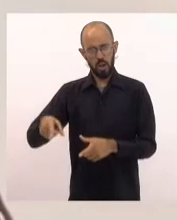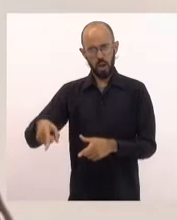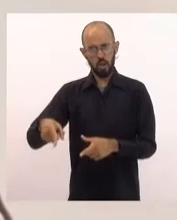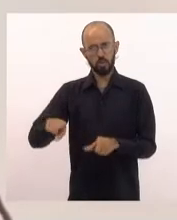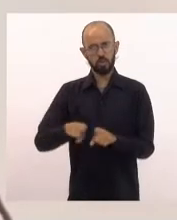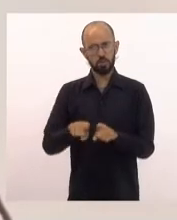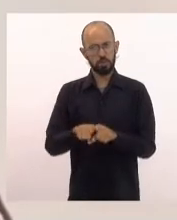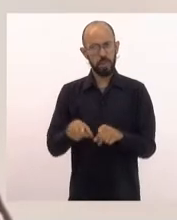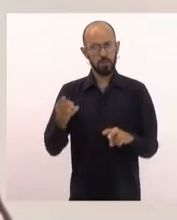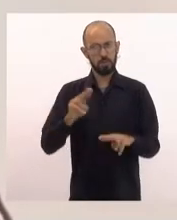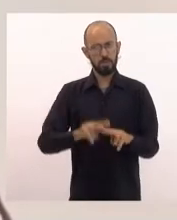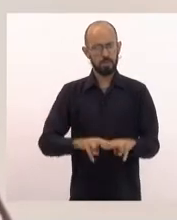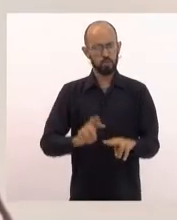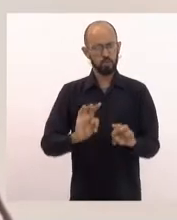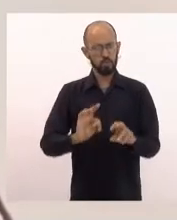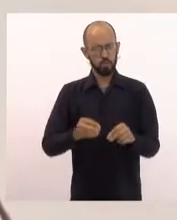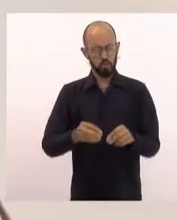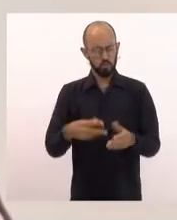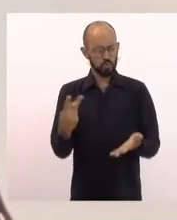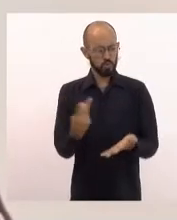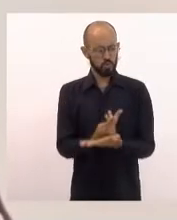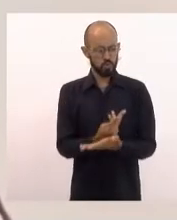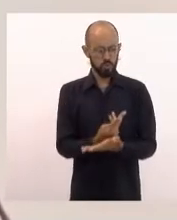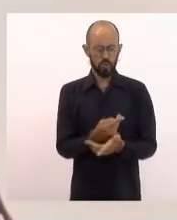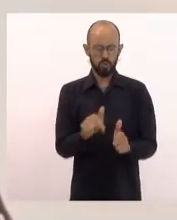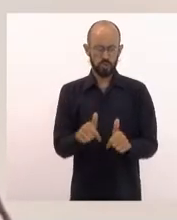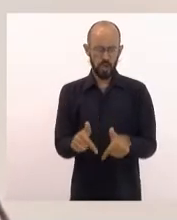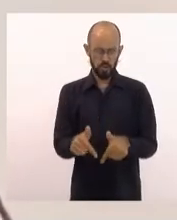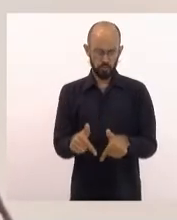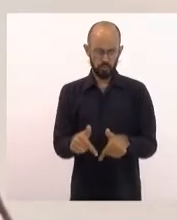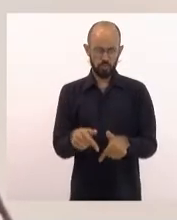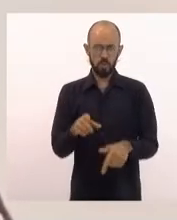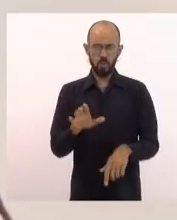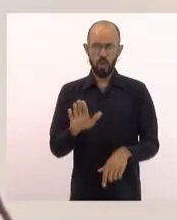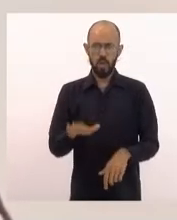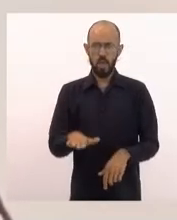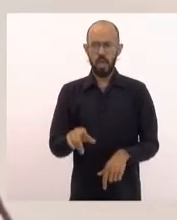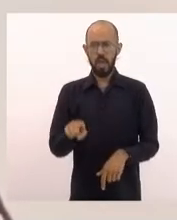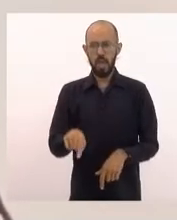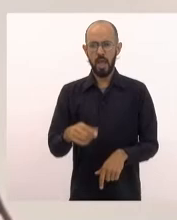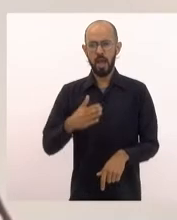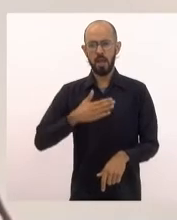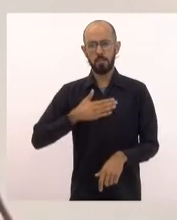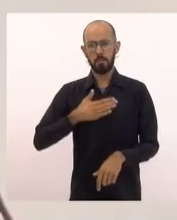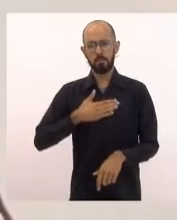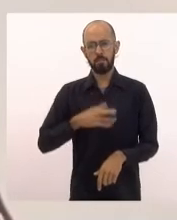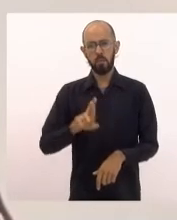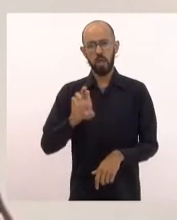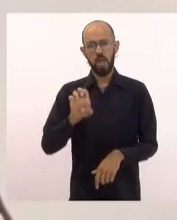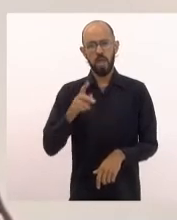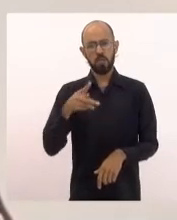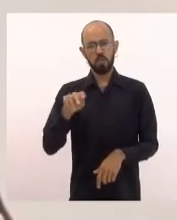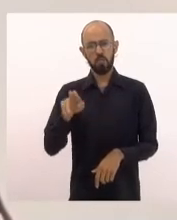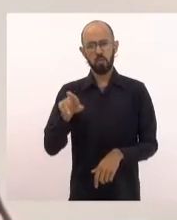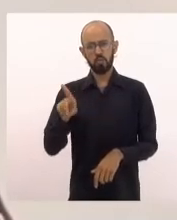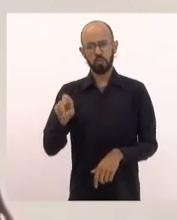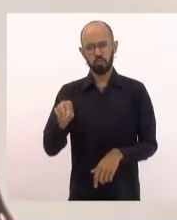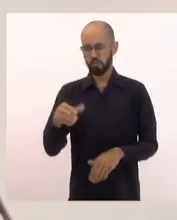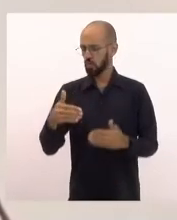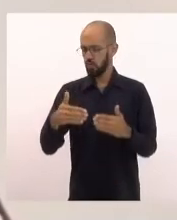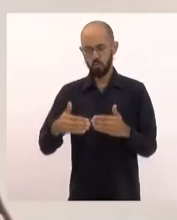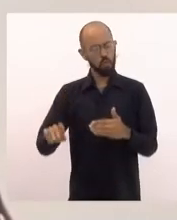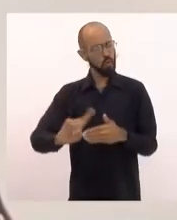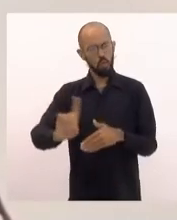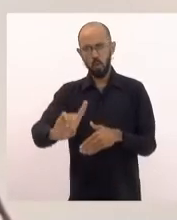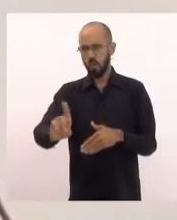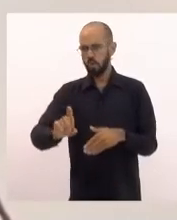que cometeram esse ato. E fica aqui o nosso ato de repúdio contra esse tipo de atitude de qualquer